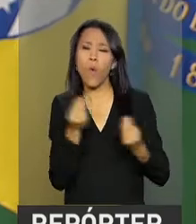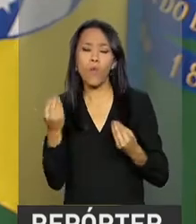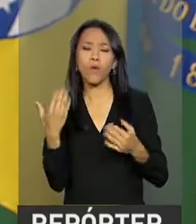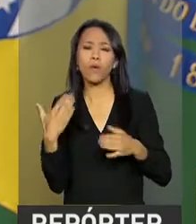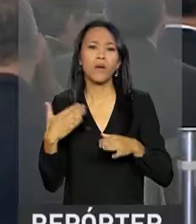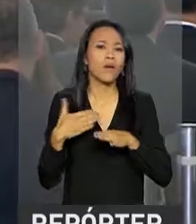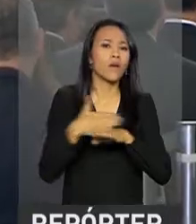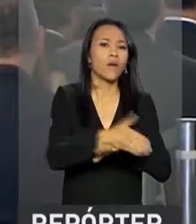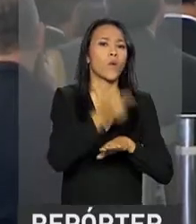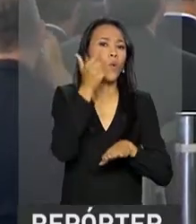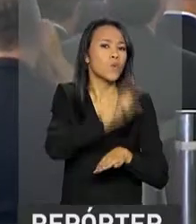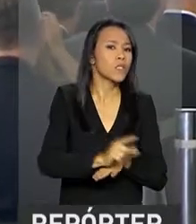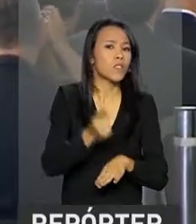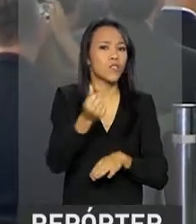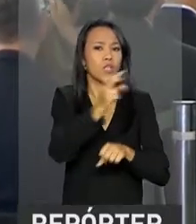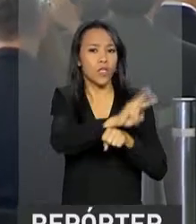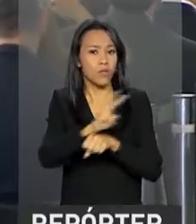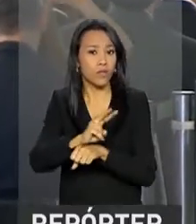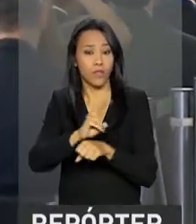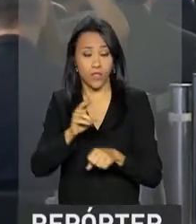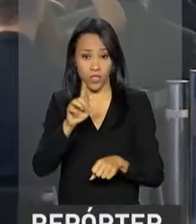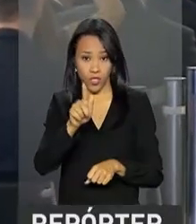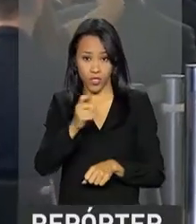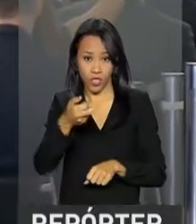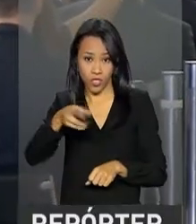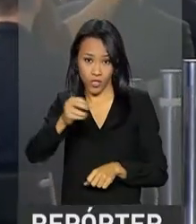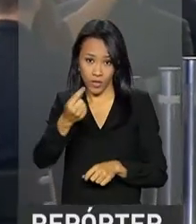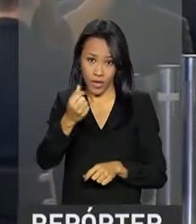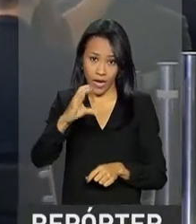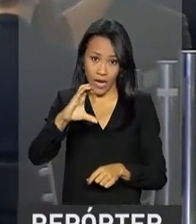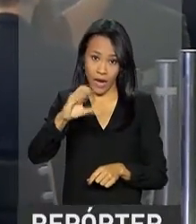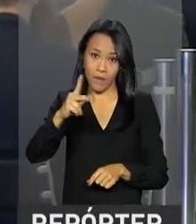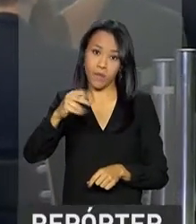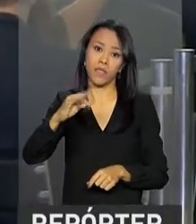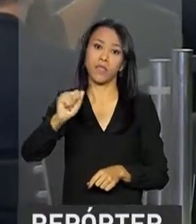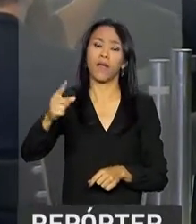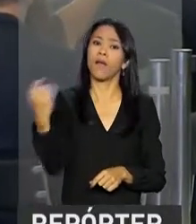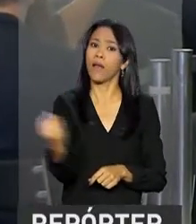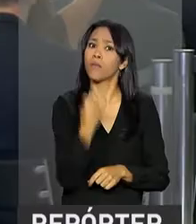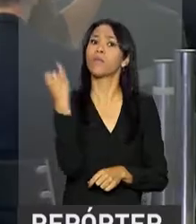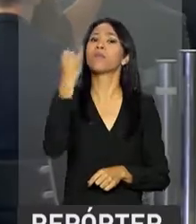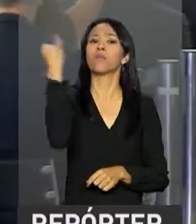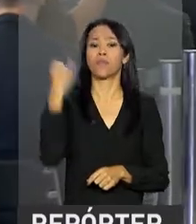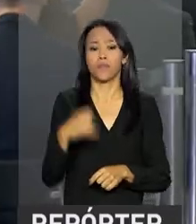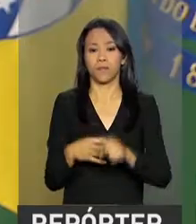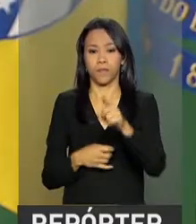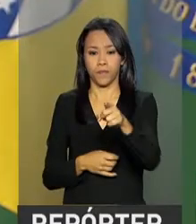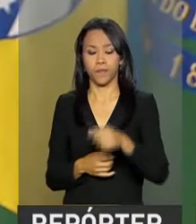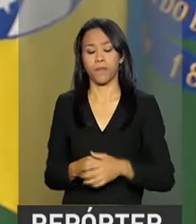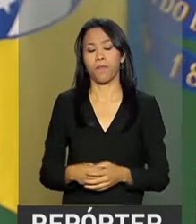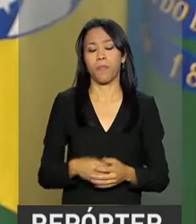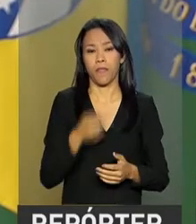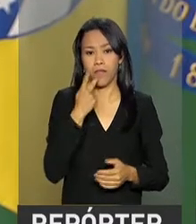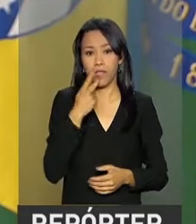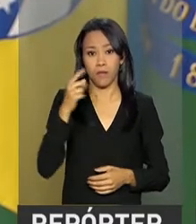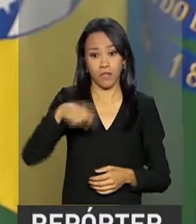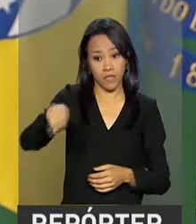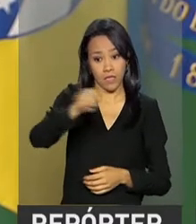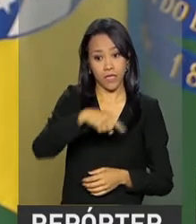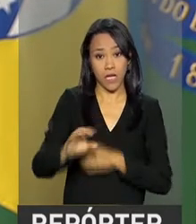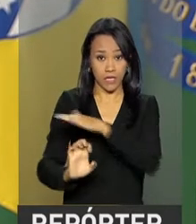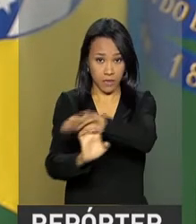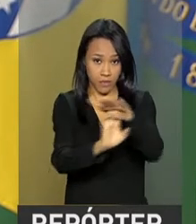pelas empresas é essencial e ajuda no combate ao desemprego obedece volta para micro